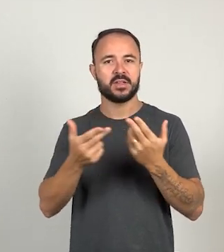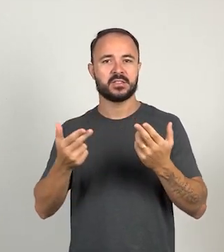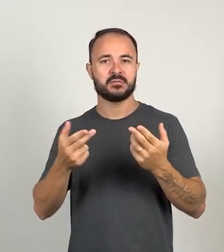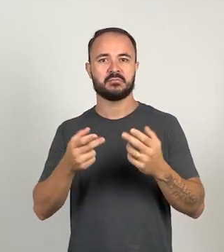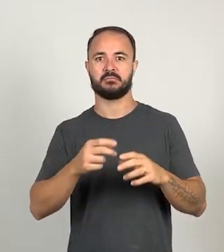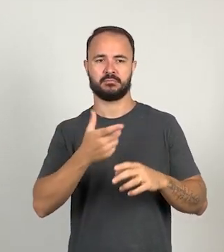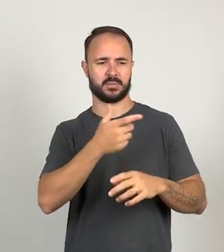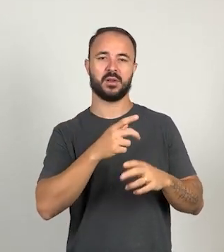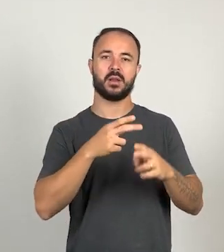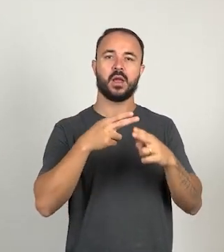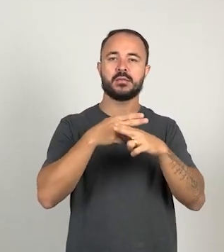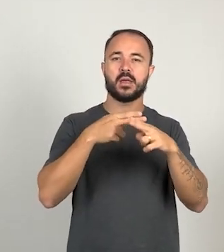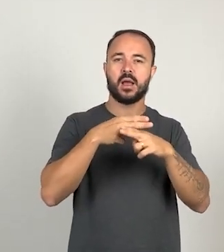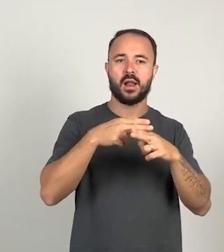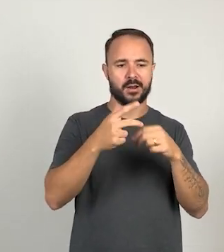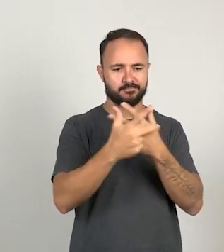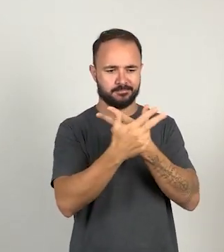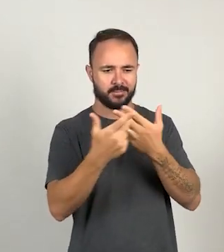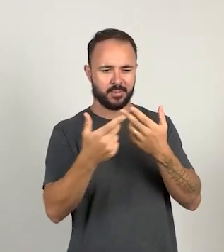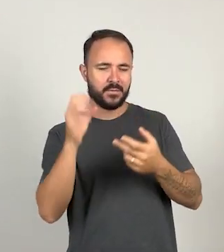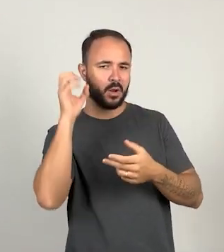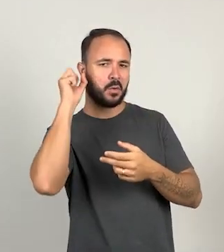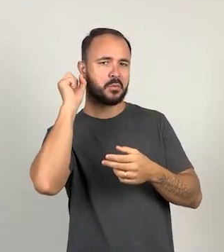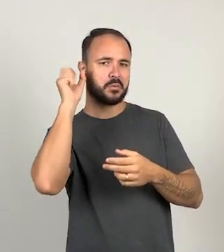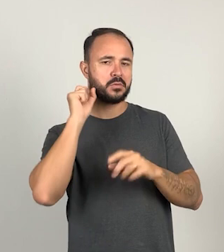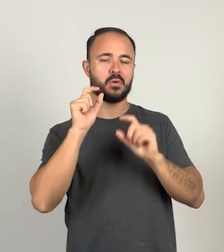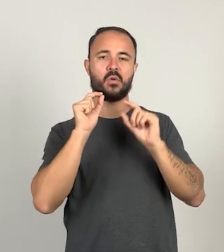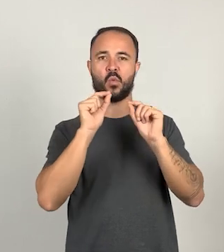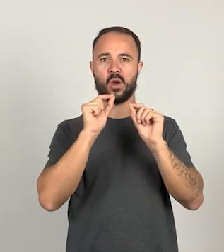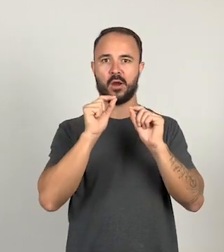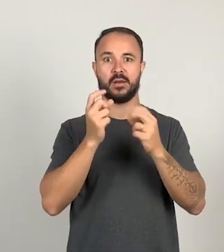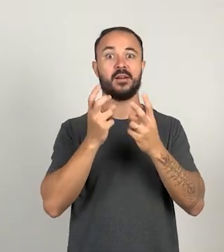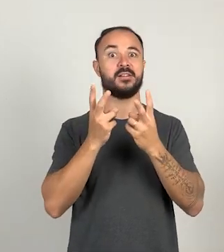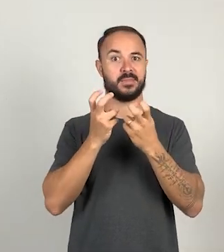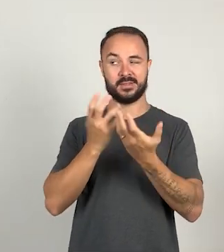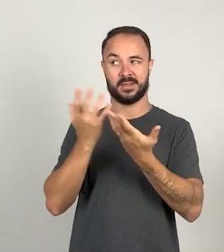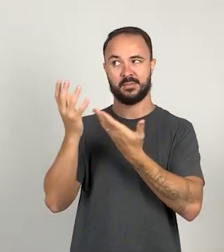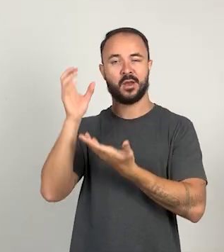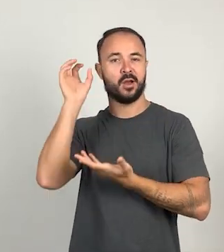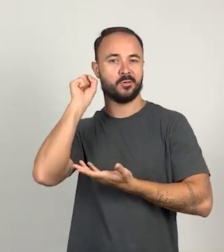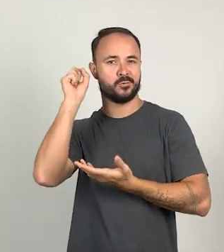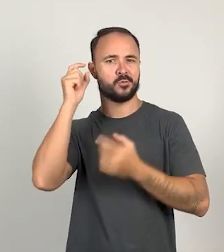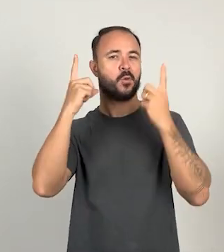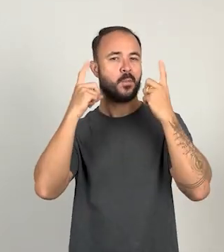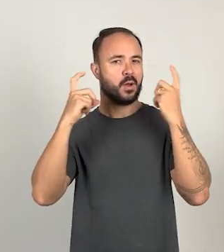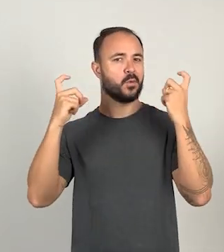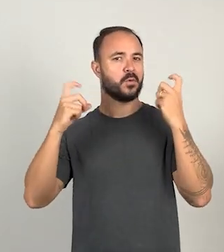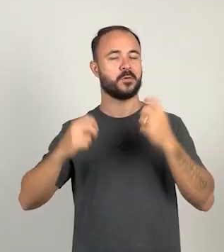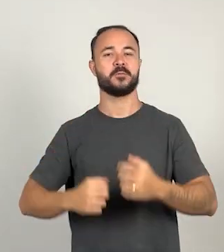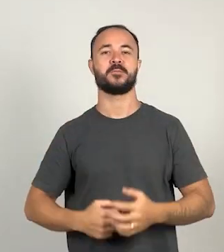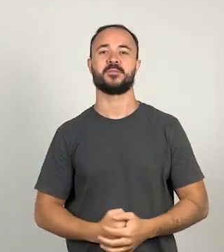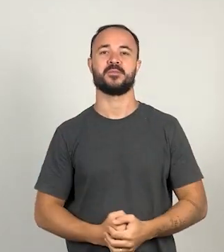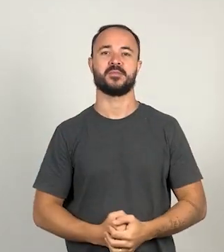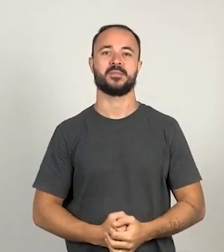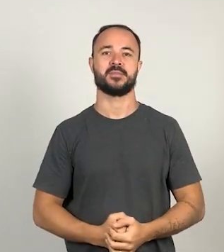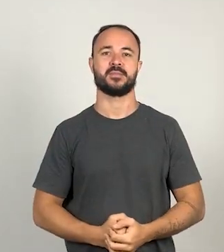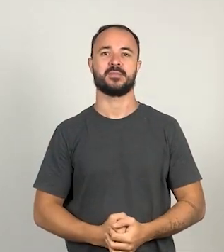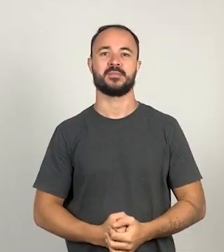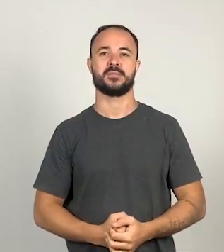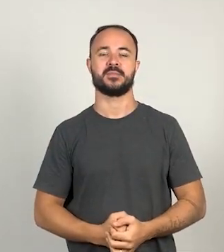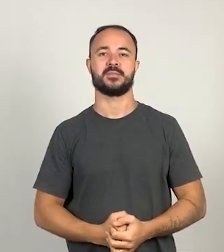que os talheres fazem? Esse é o som que os talheres fazem.